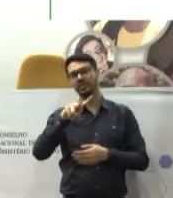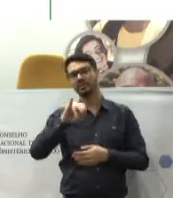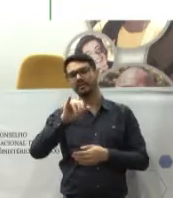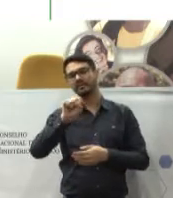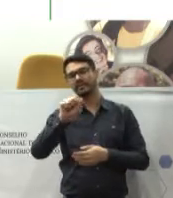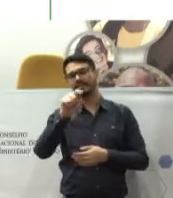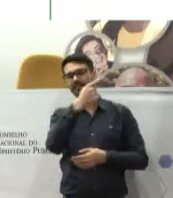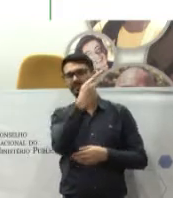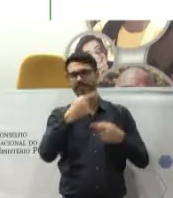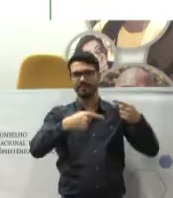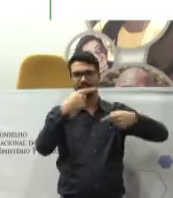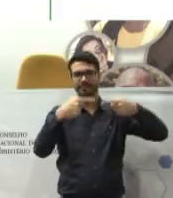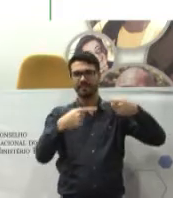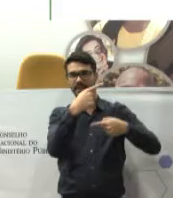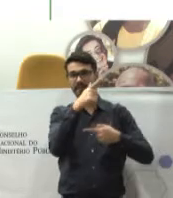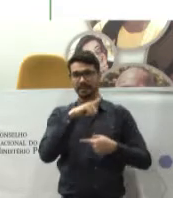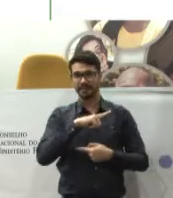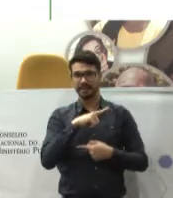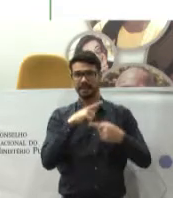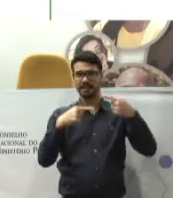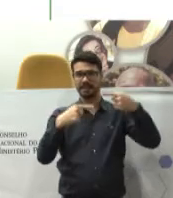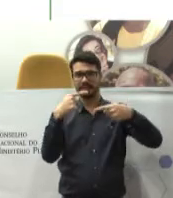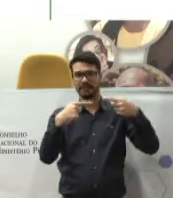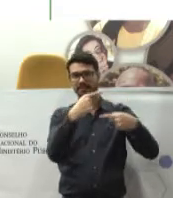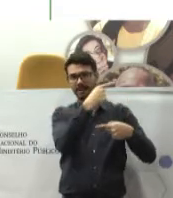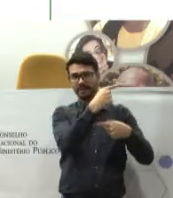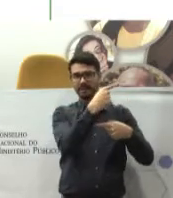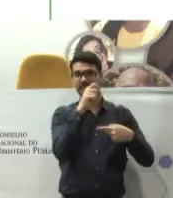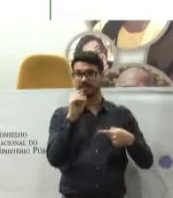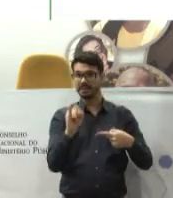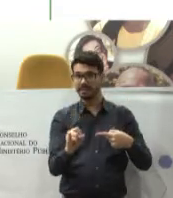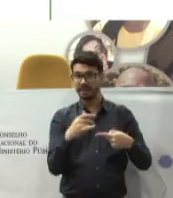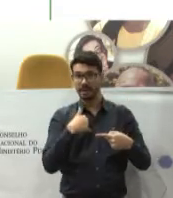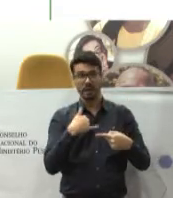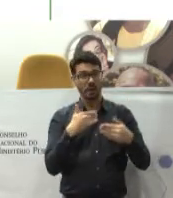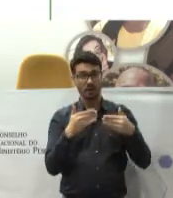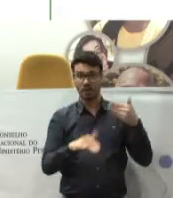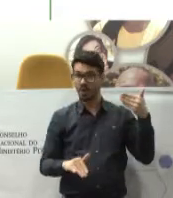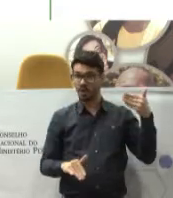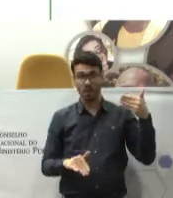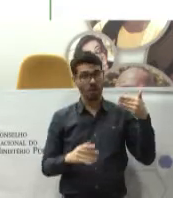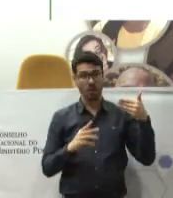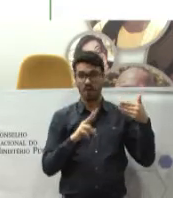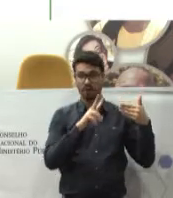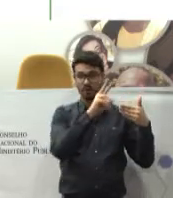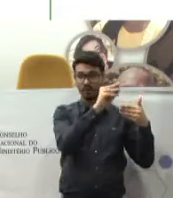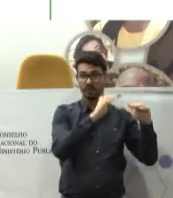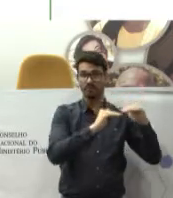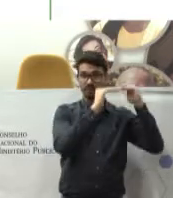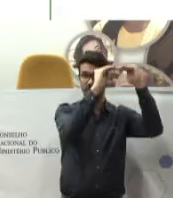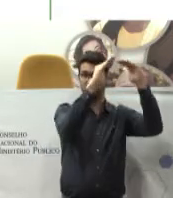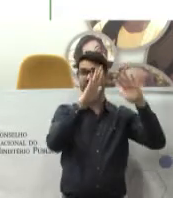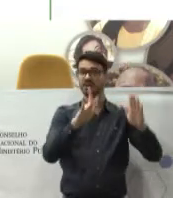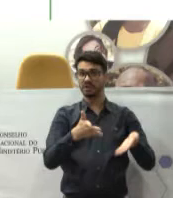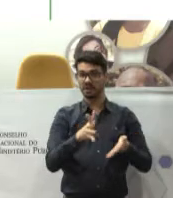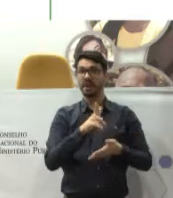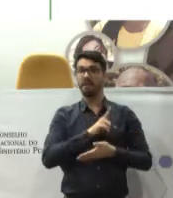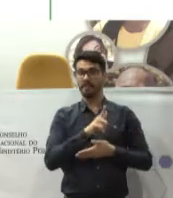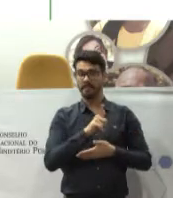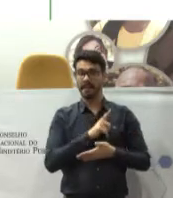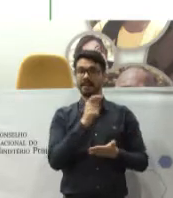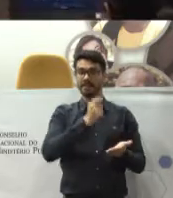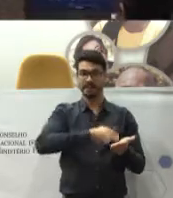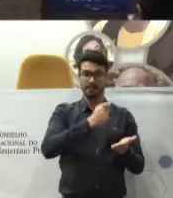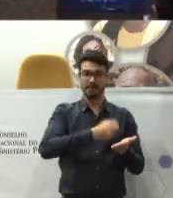Mas eu tenho agora uma decisão no STJ. Se eu não concordo, devo questioná-la. Vou para o Supremo. Mas hoje eu tenho uma decisão e o